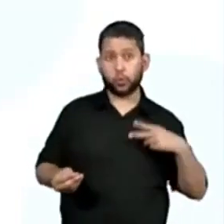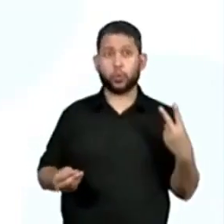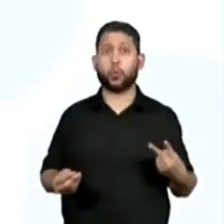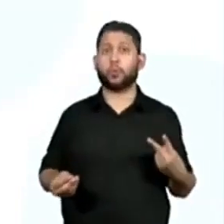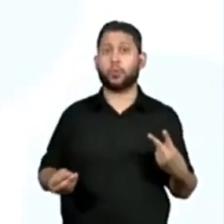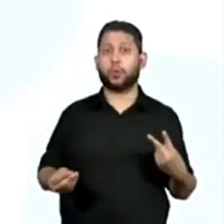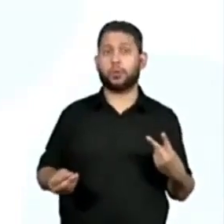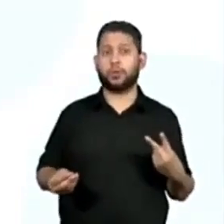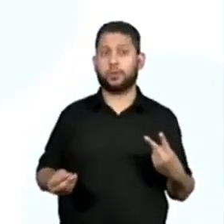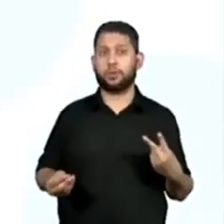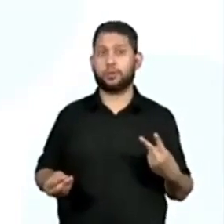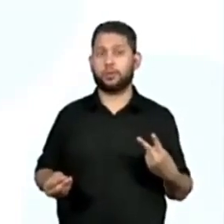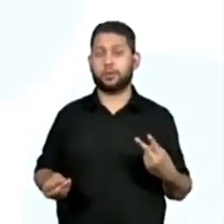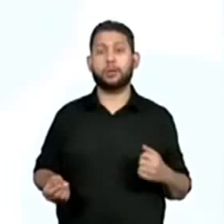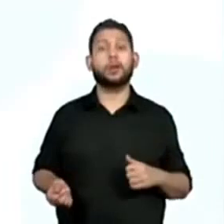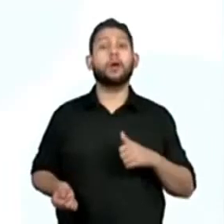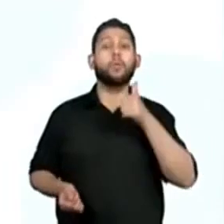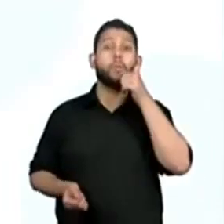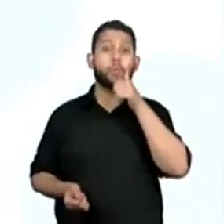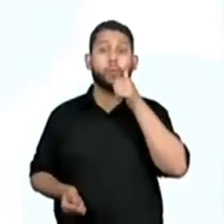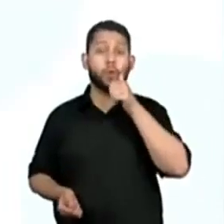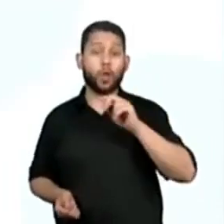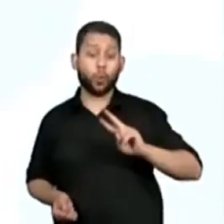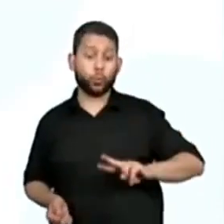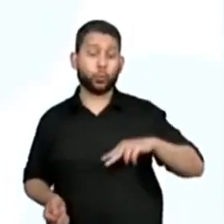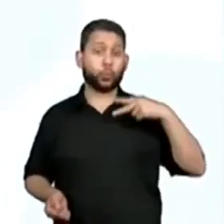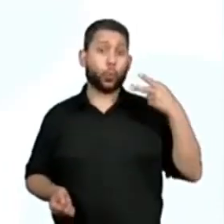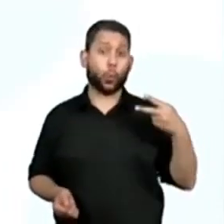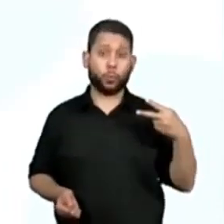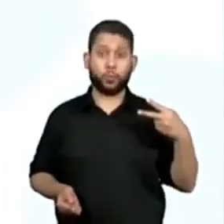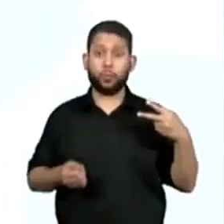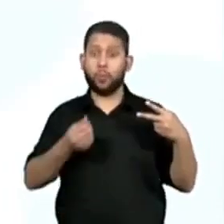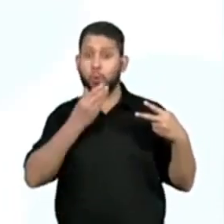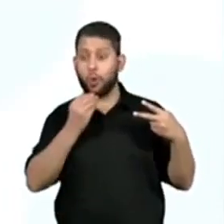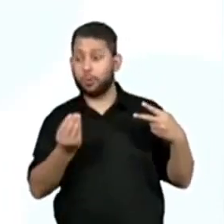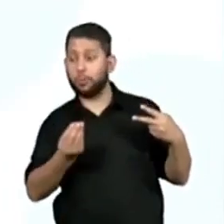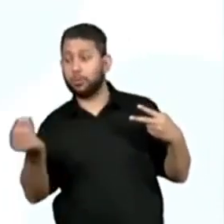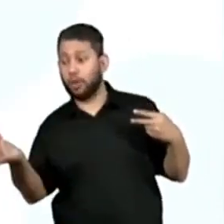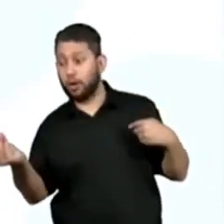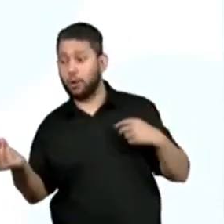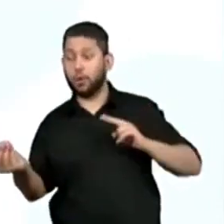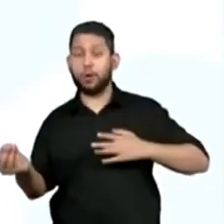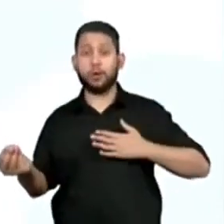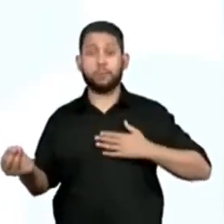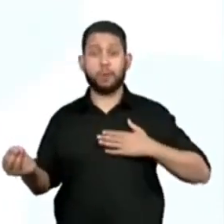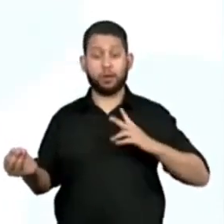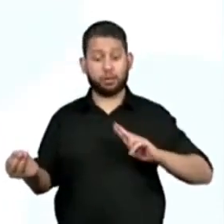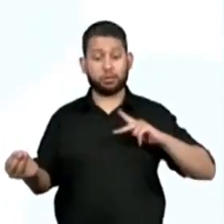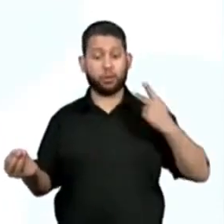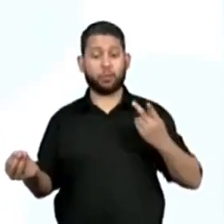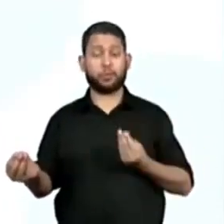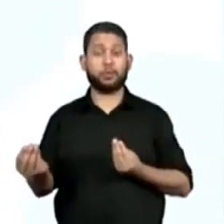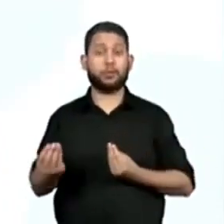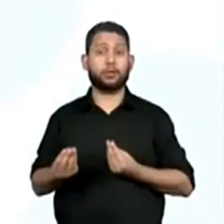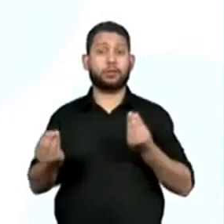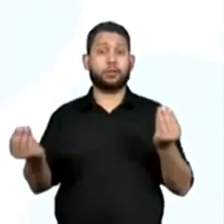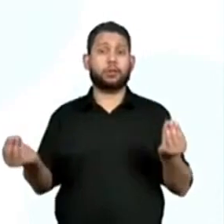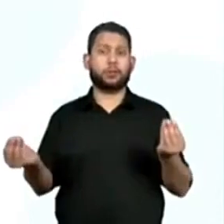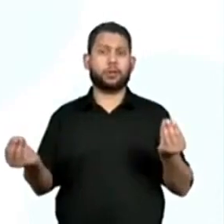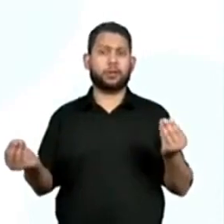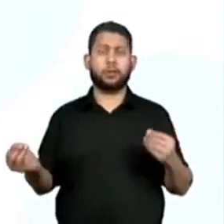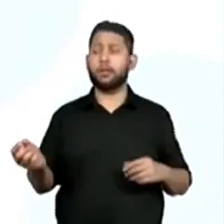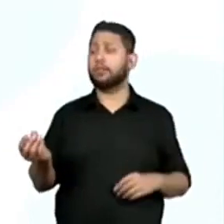o andrelina com o dobro da quantidade de chocolate do irmão quantos